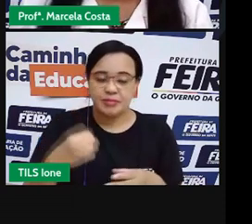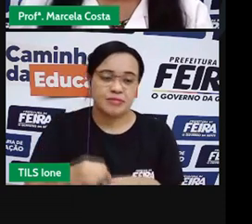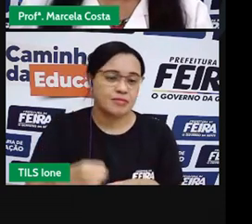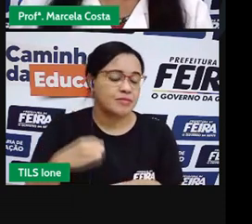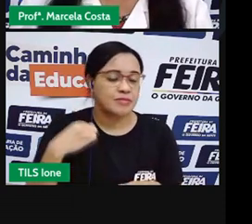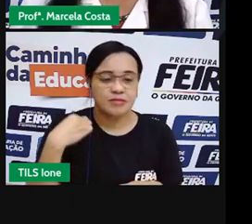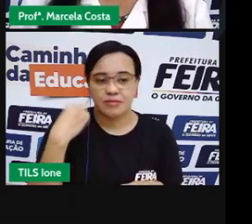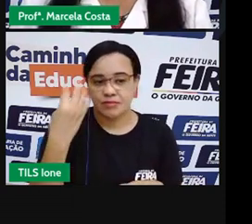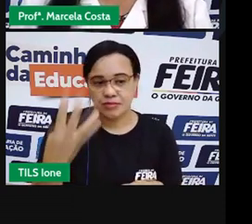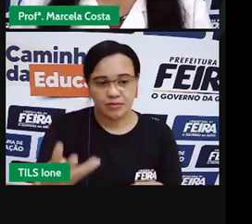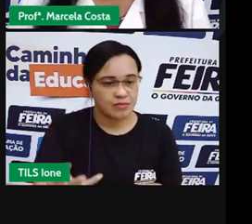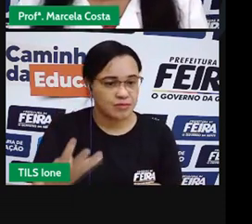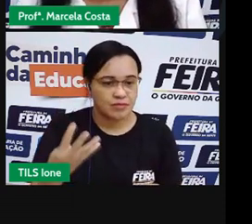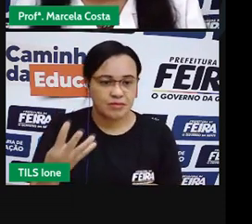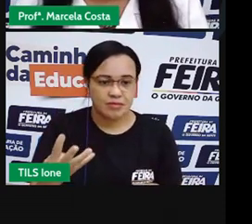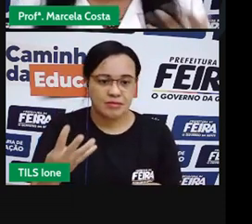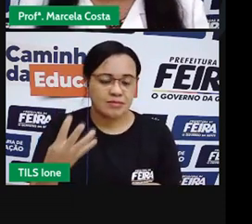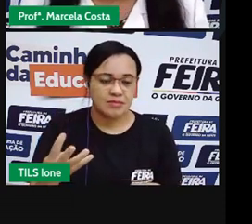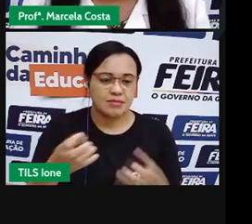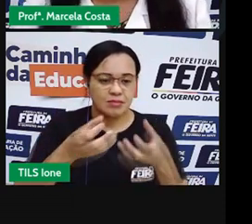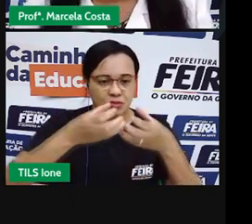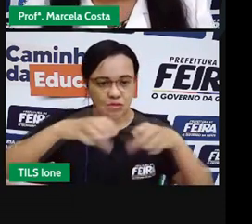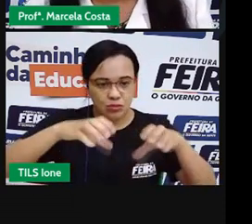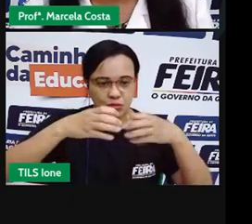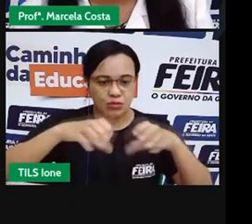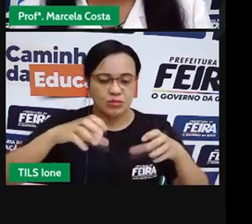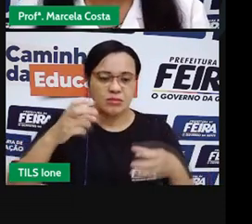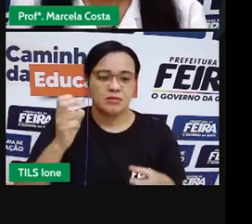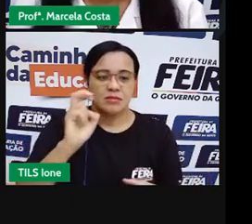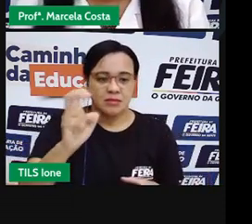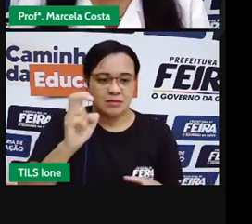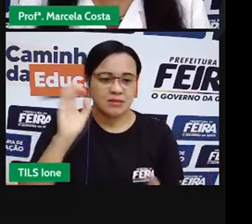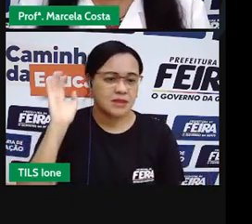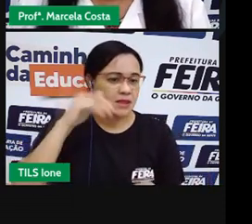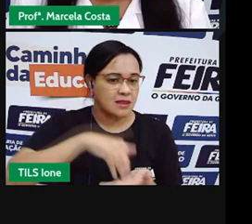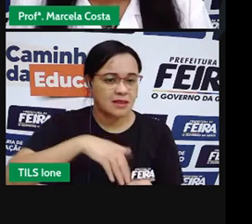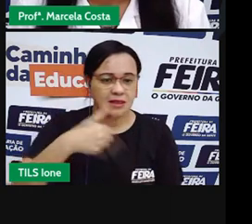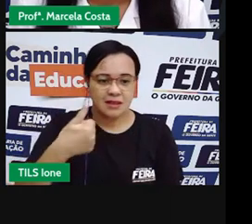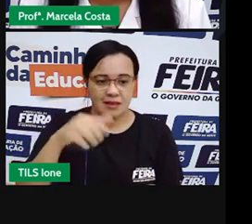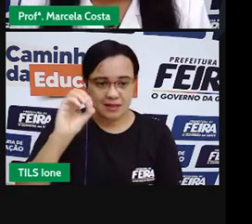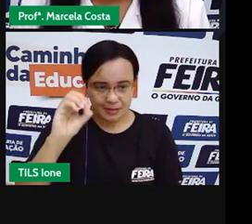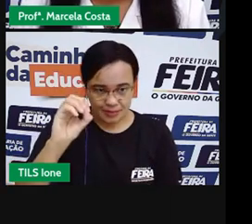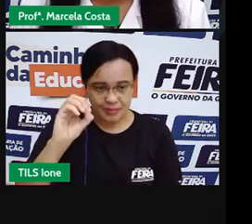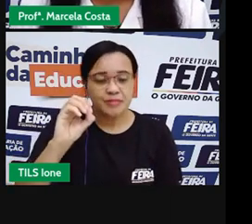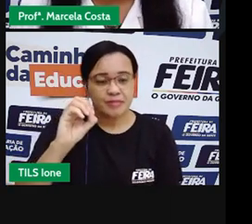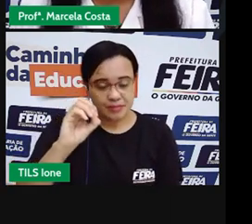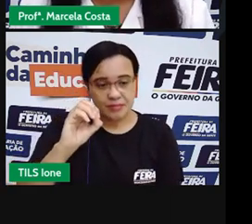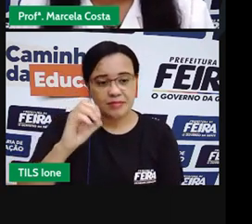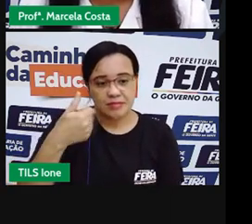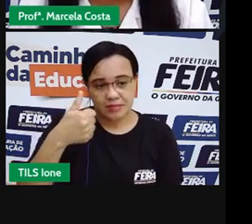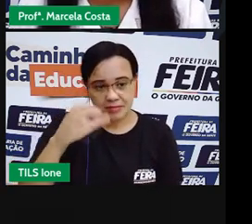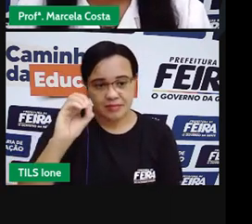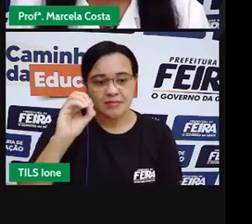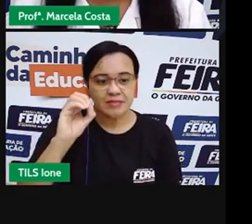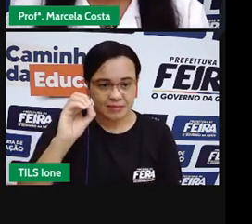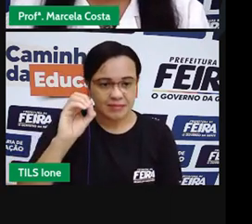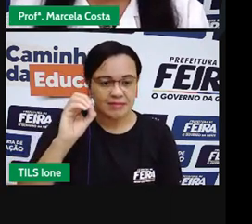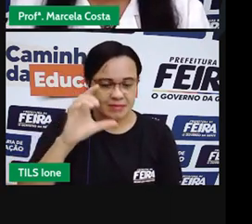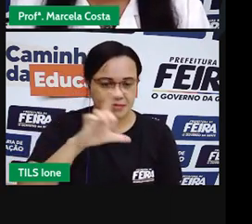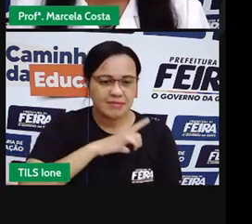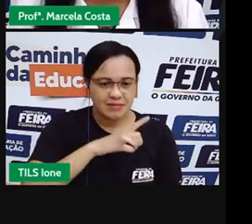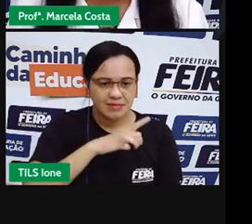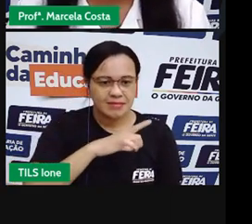três ovos, quatro, cinco, até a quantidade 10, né?